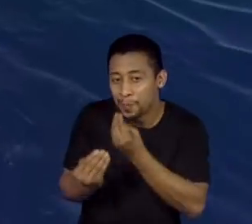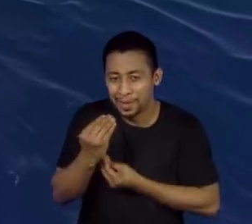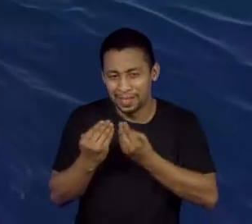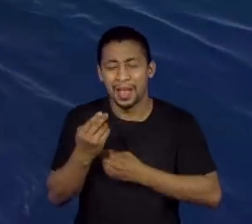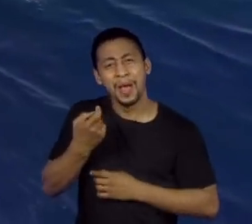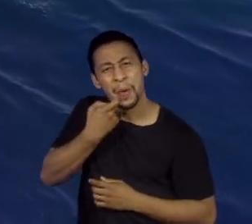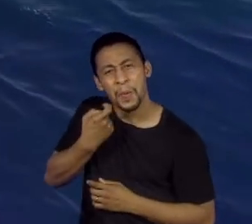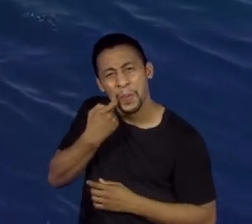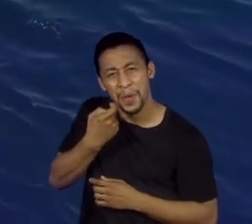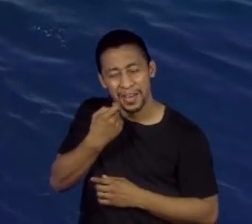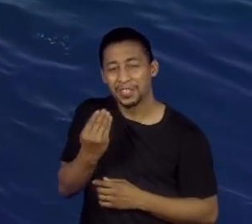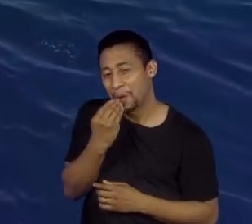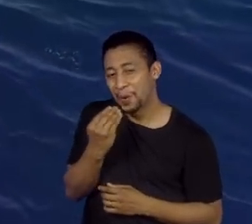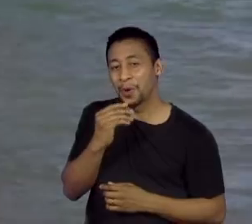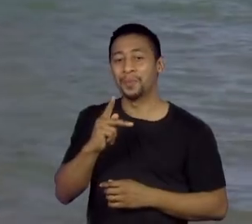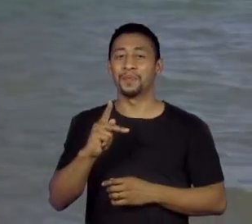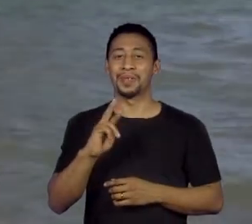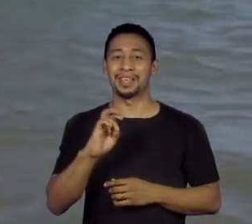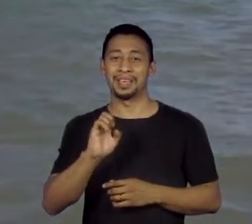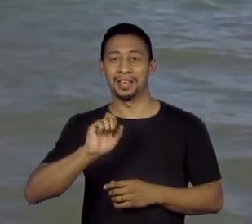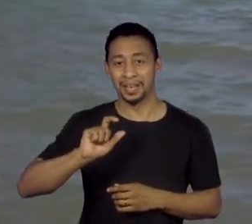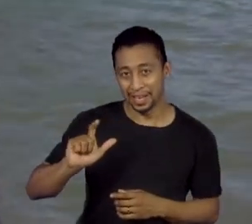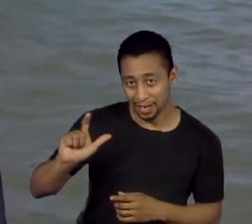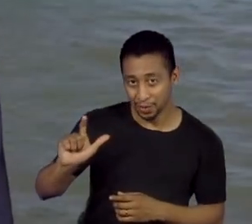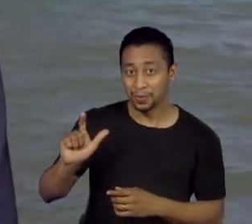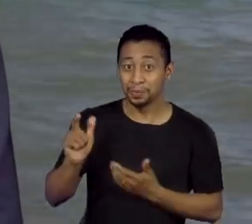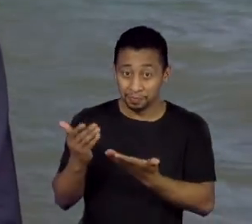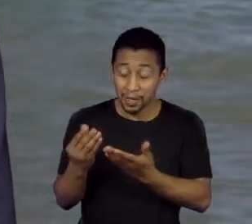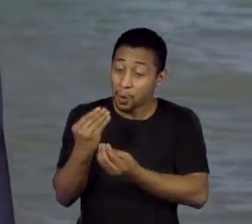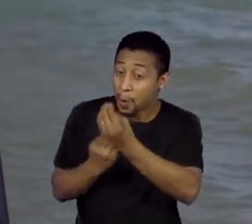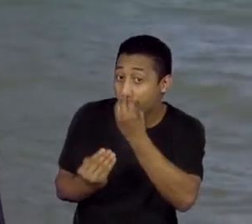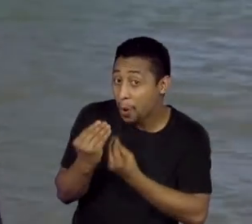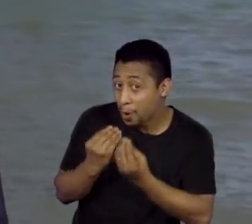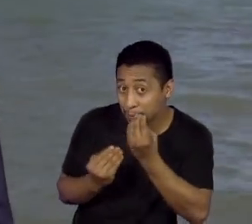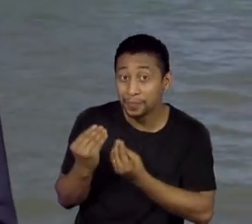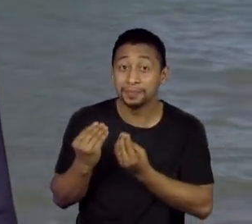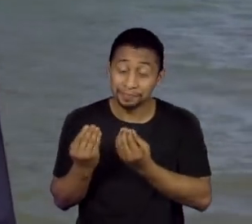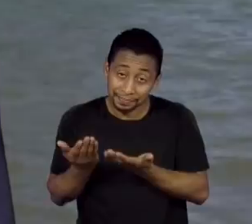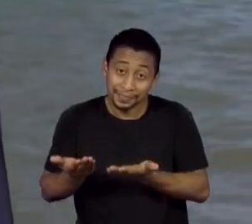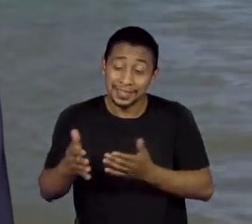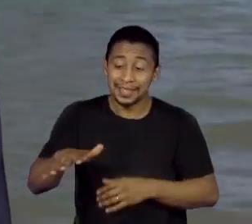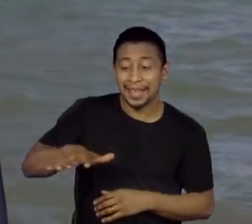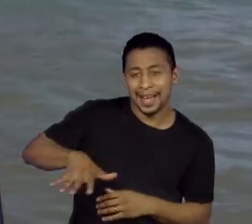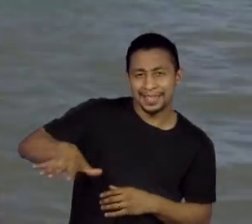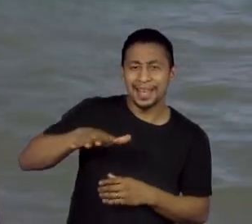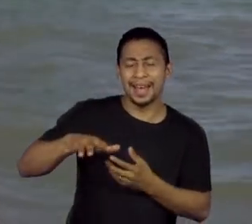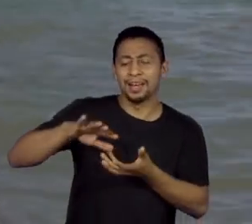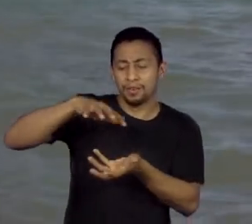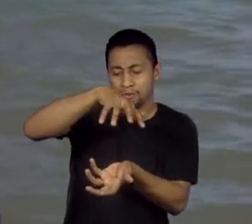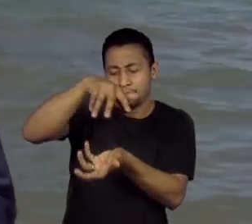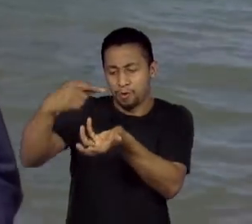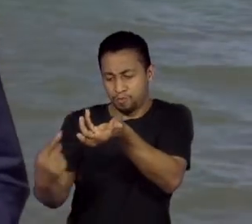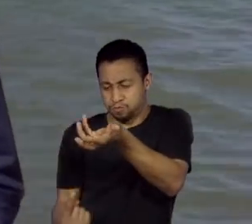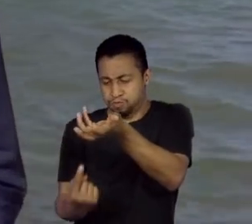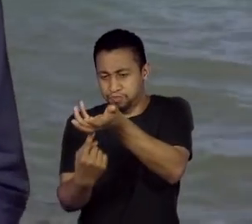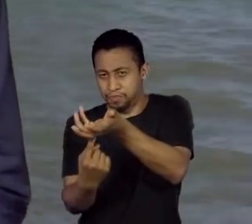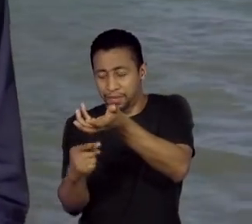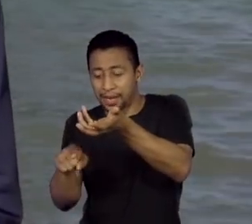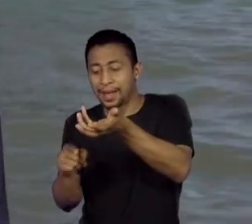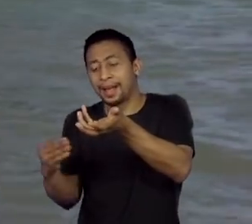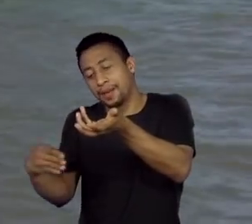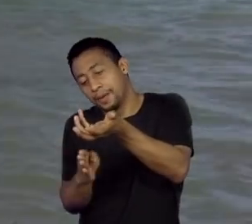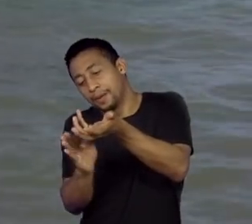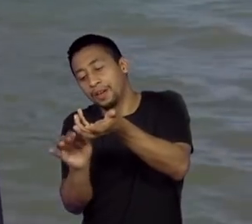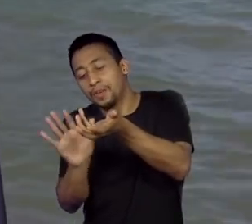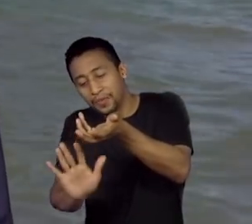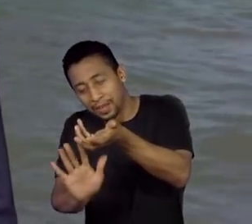alimento desses organismos, e elas se alimentam nessas regiões antárticas e retornam para o Brasil todo